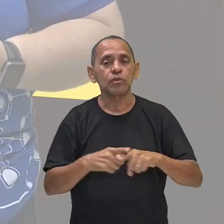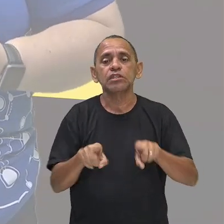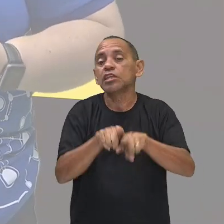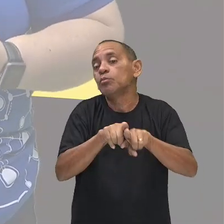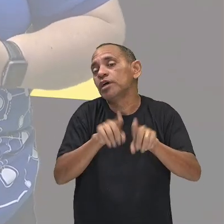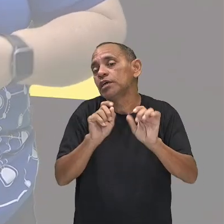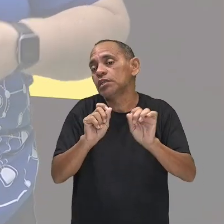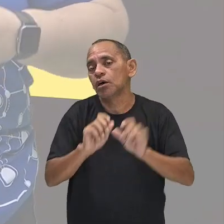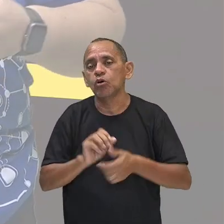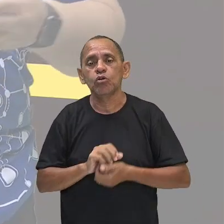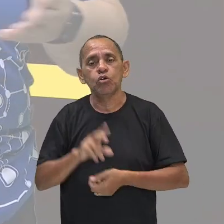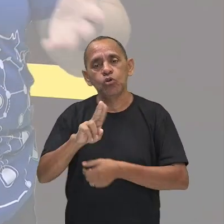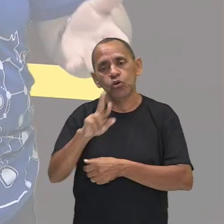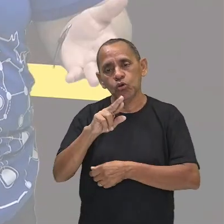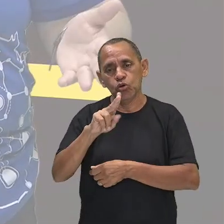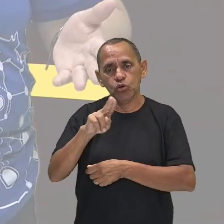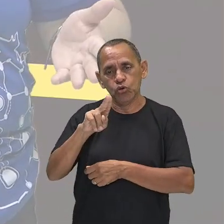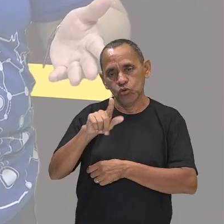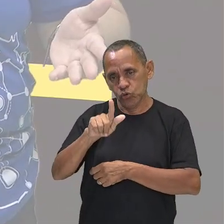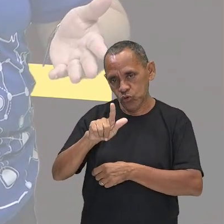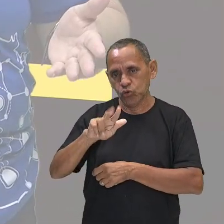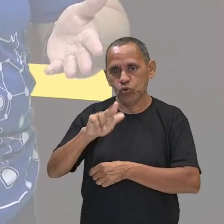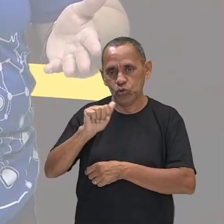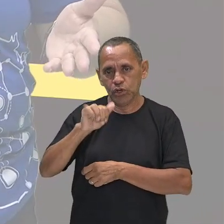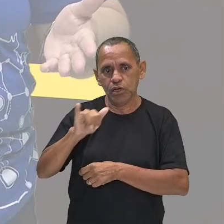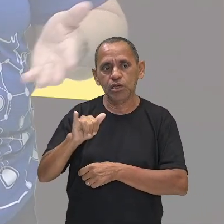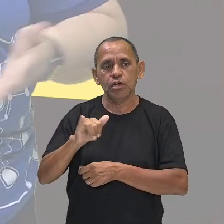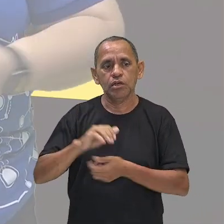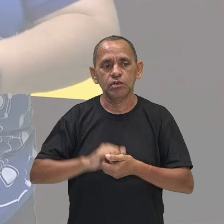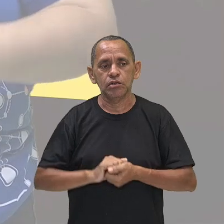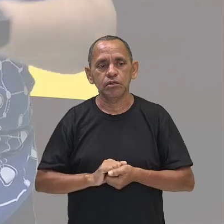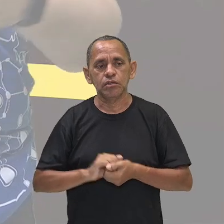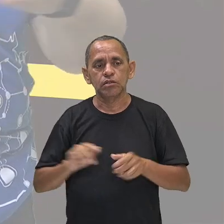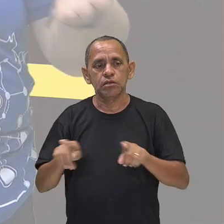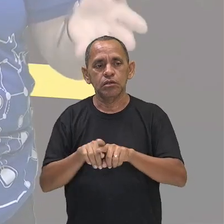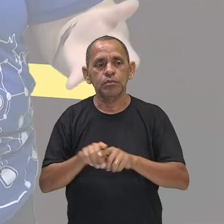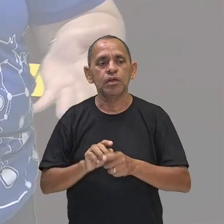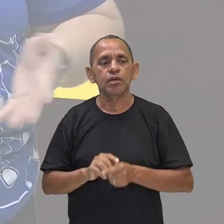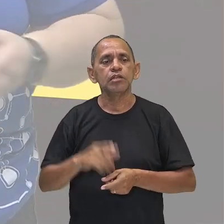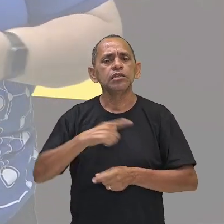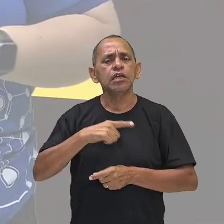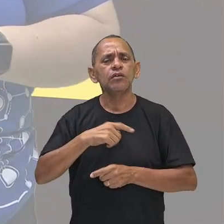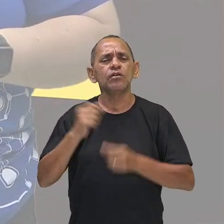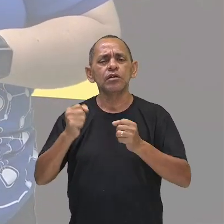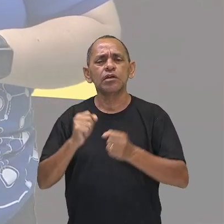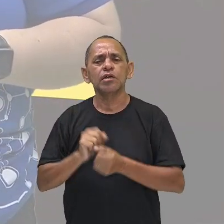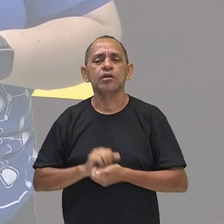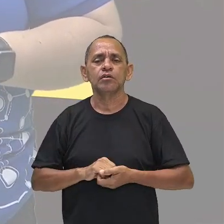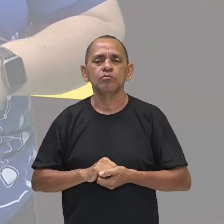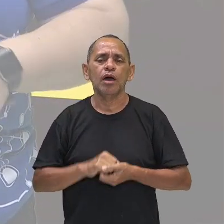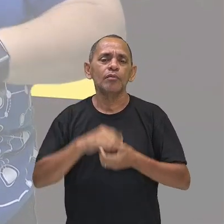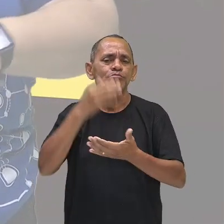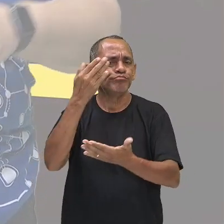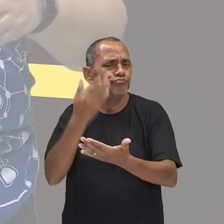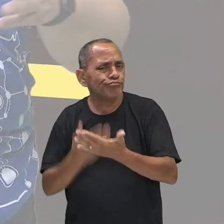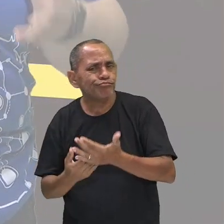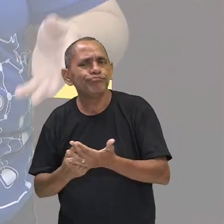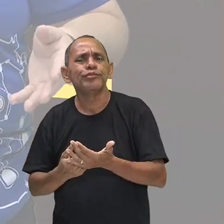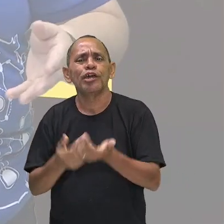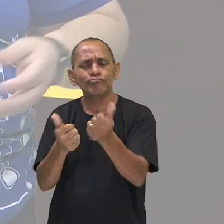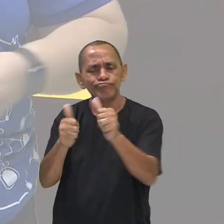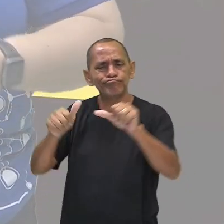do Uruguai. O problema disso, né, é que a gente vai ver, então, que houve um desgaste nessa imagem do Pedro I, houve